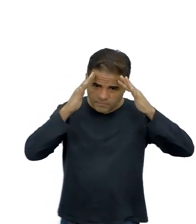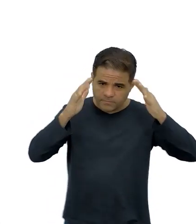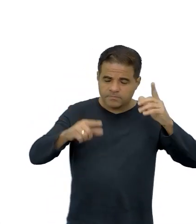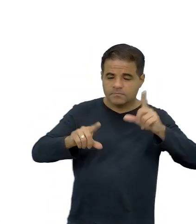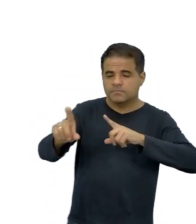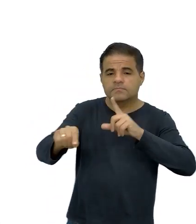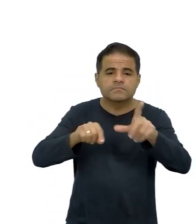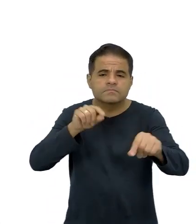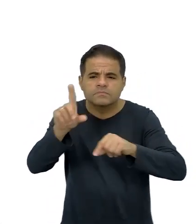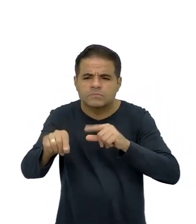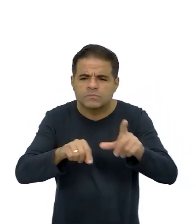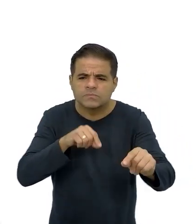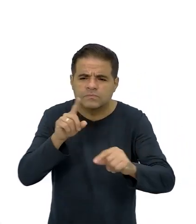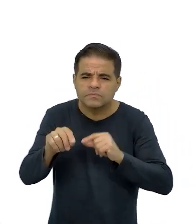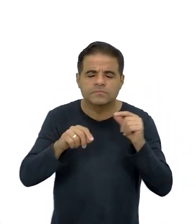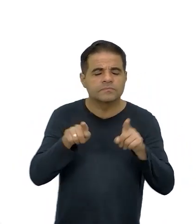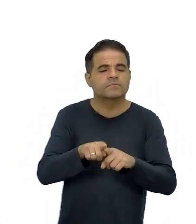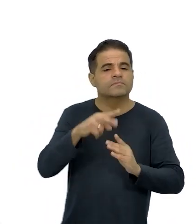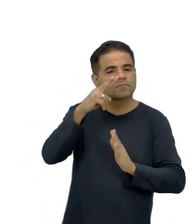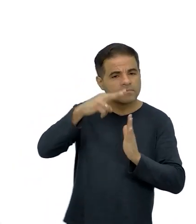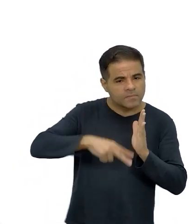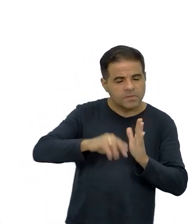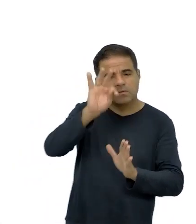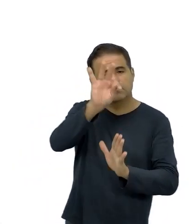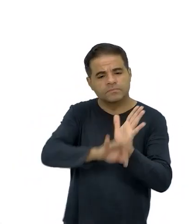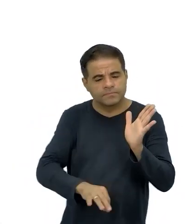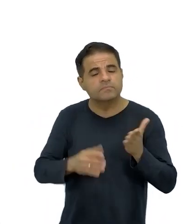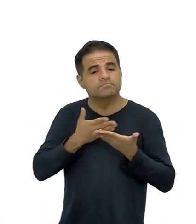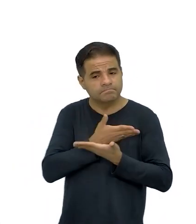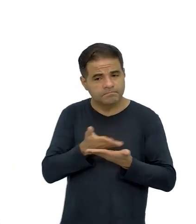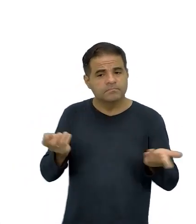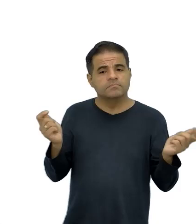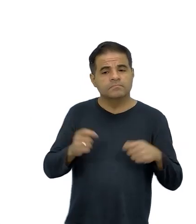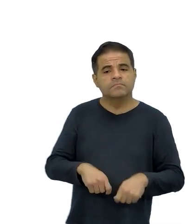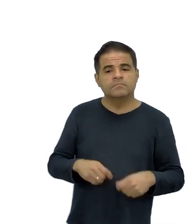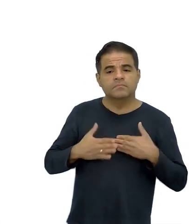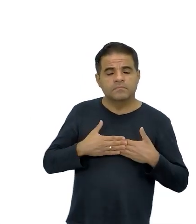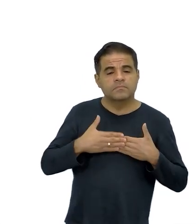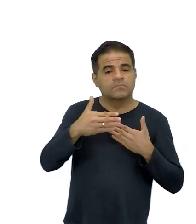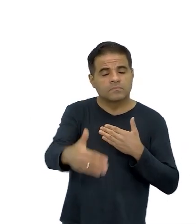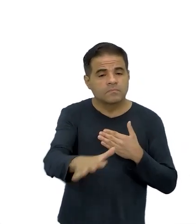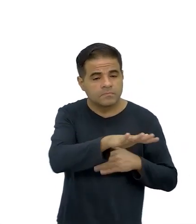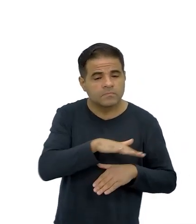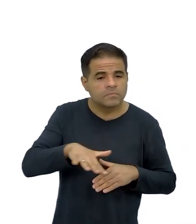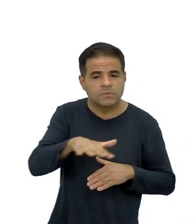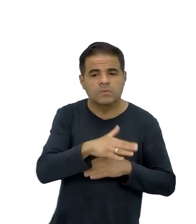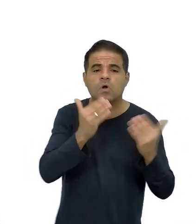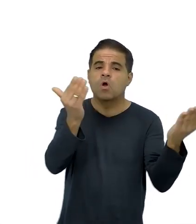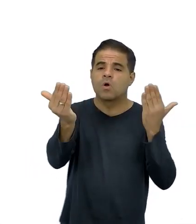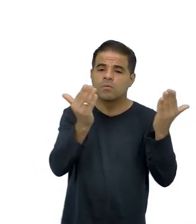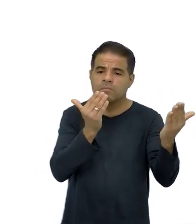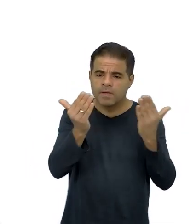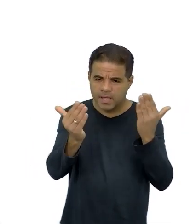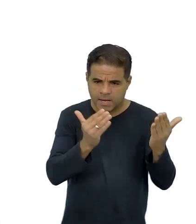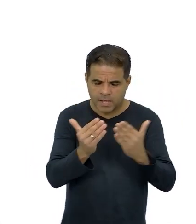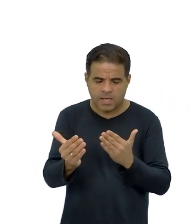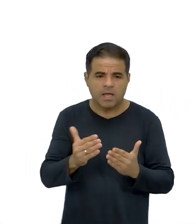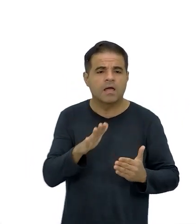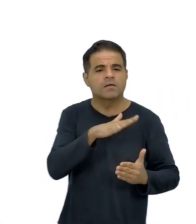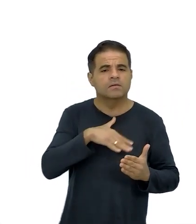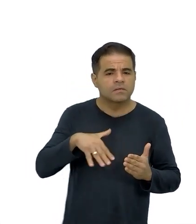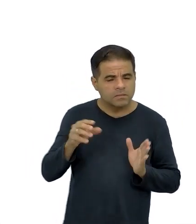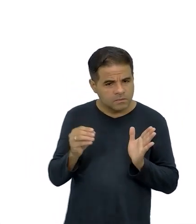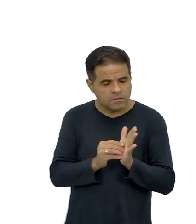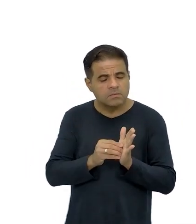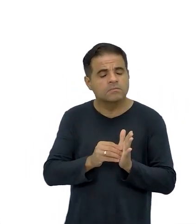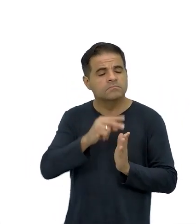as escolhas feitas e a leitura do texto original para que se possa comparar o que foi feito e o que